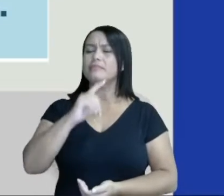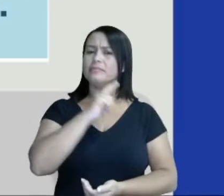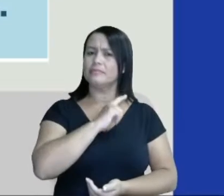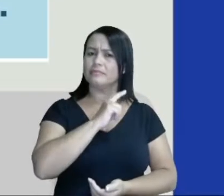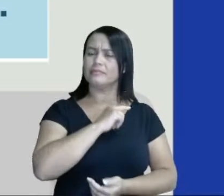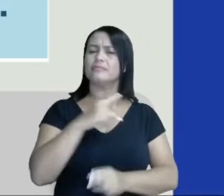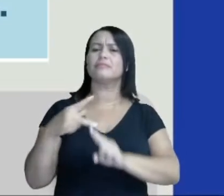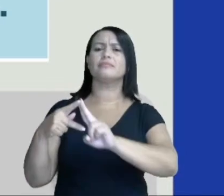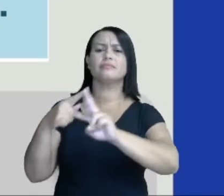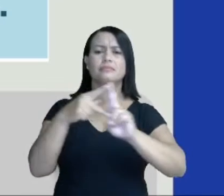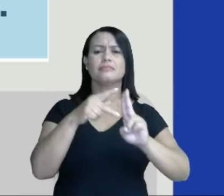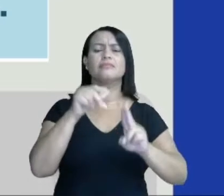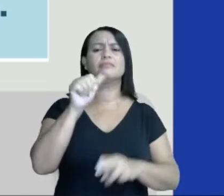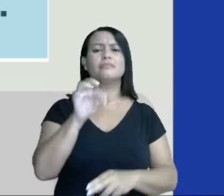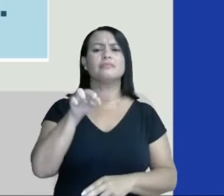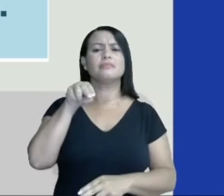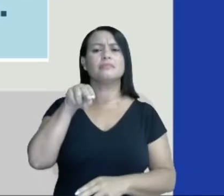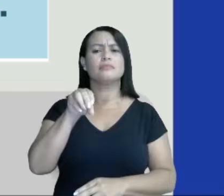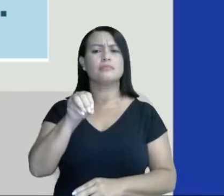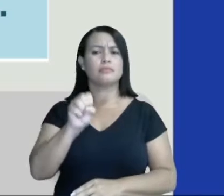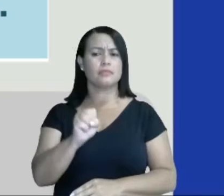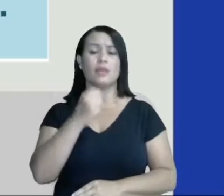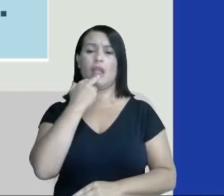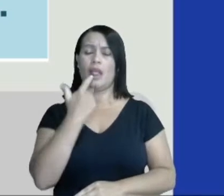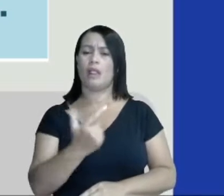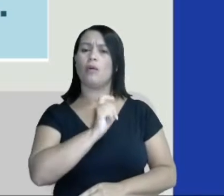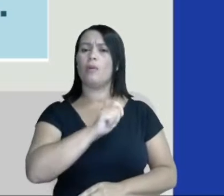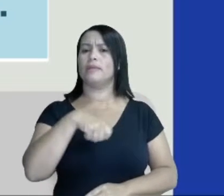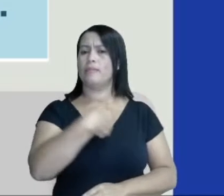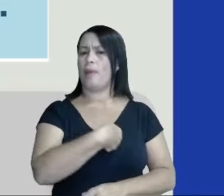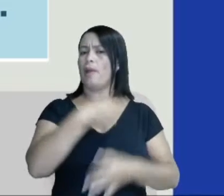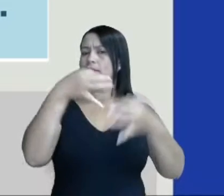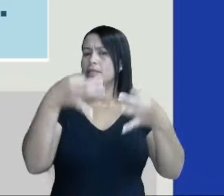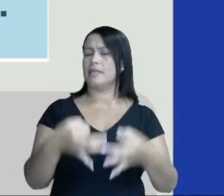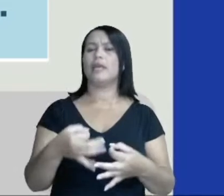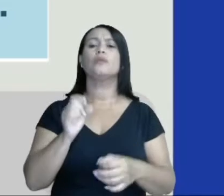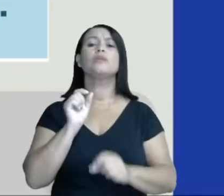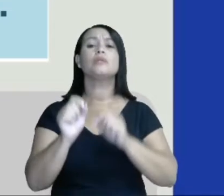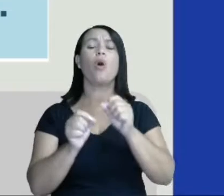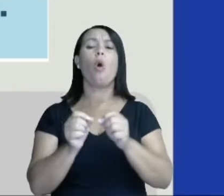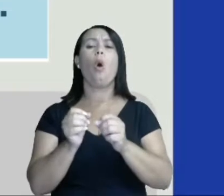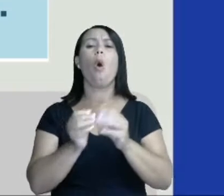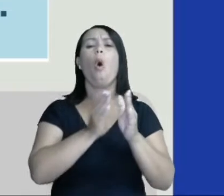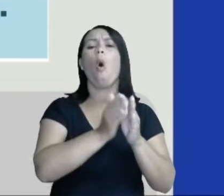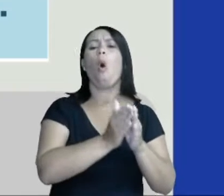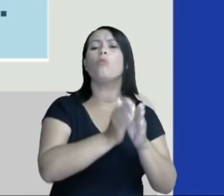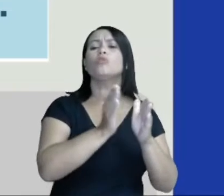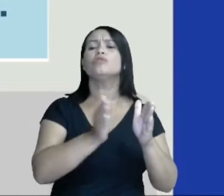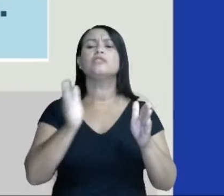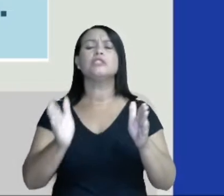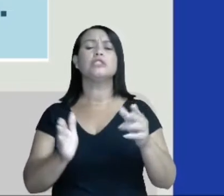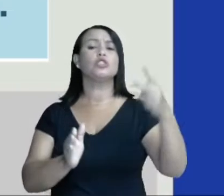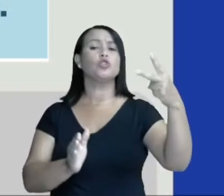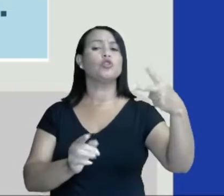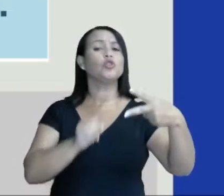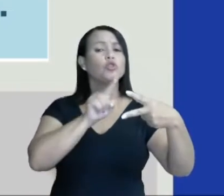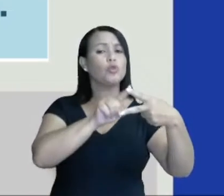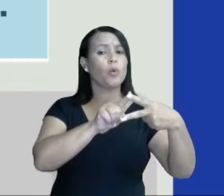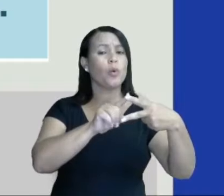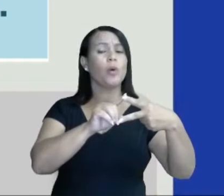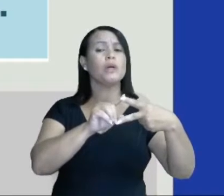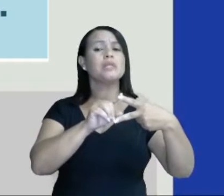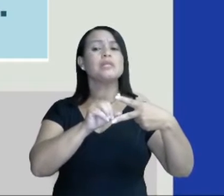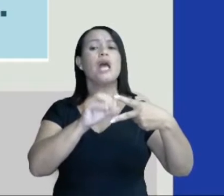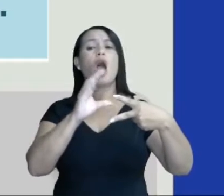Existem os pronomes átonos em língua espanhola, certo? E eles são divididos em dois,